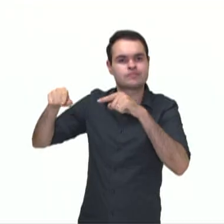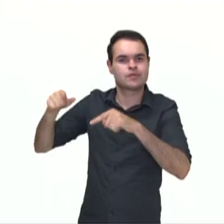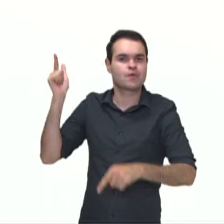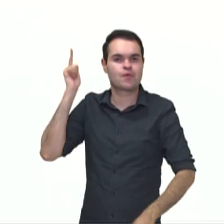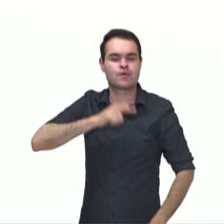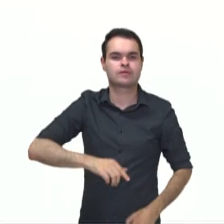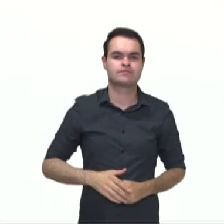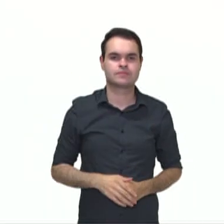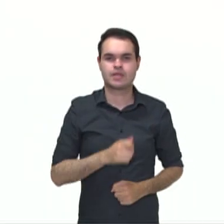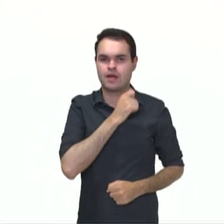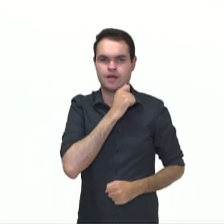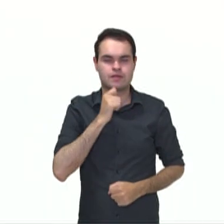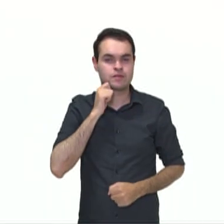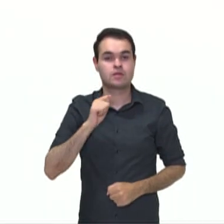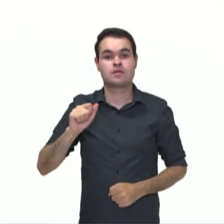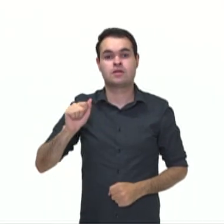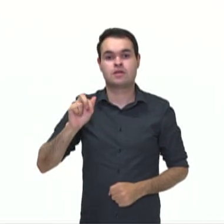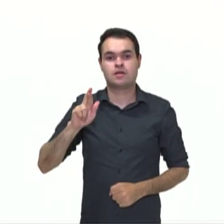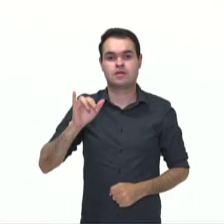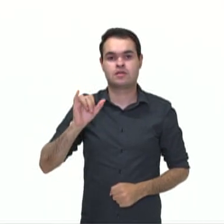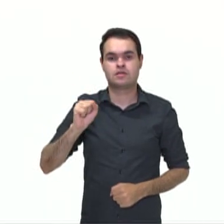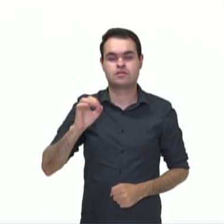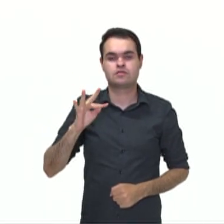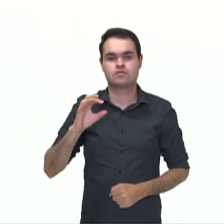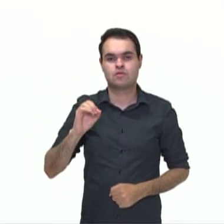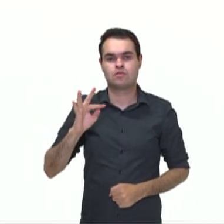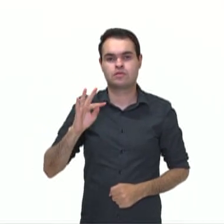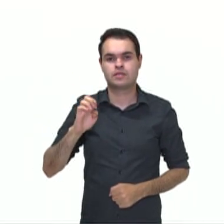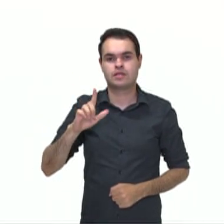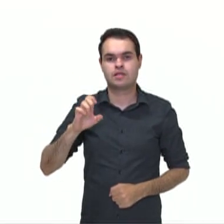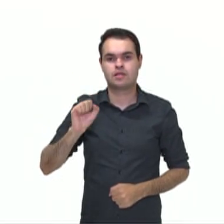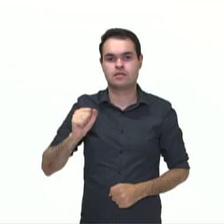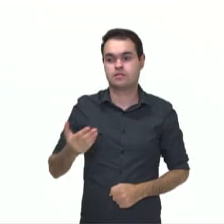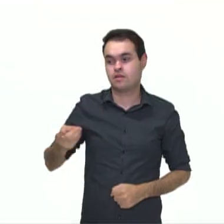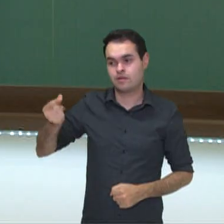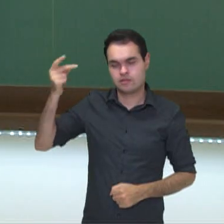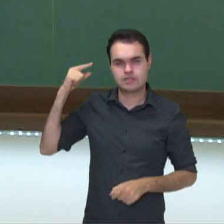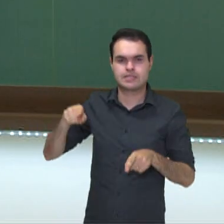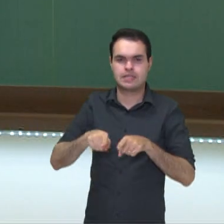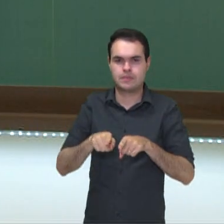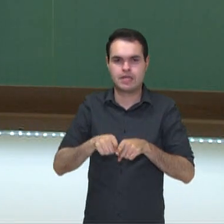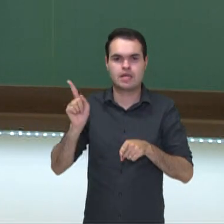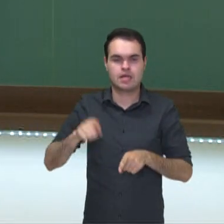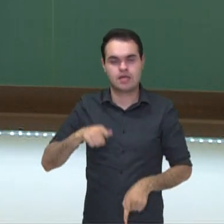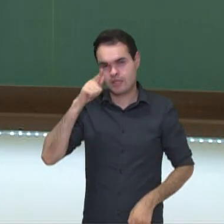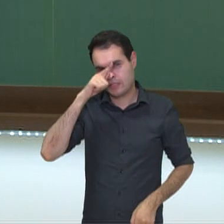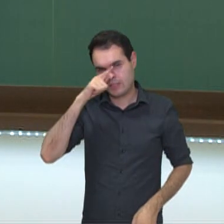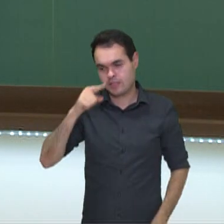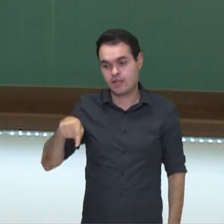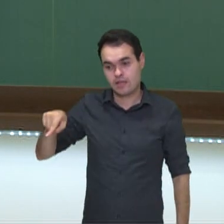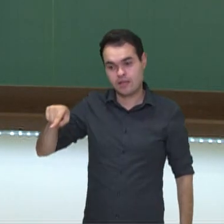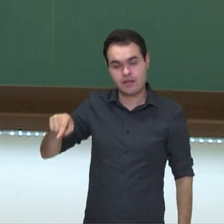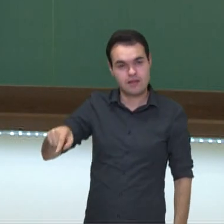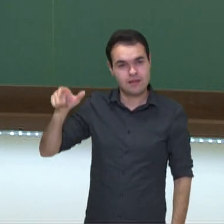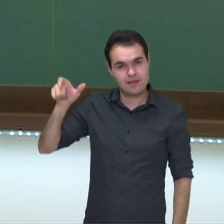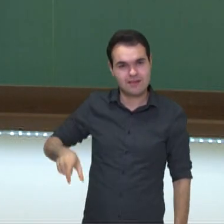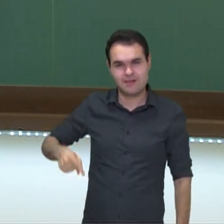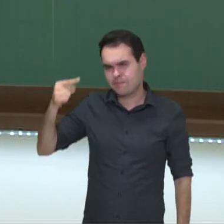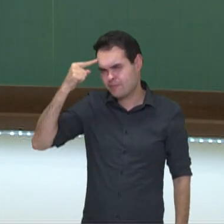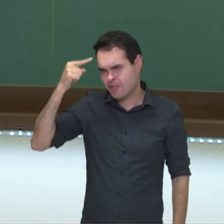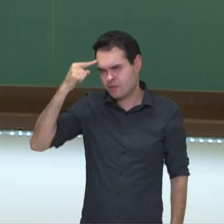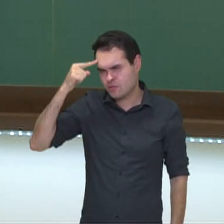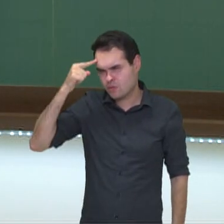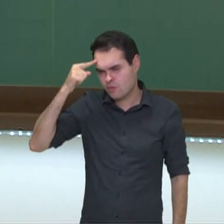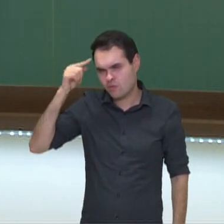Aristóteles é um filósofo antigo, também um filósofo grego. Ele pensou muito a partir